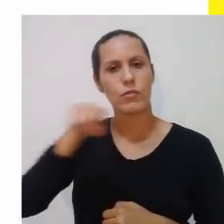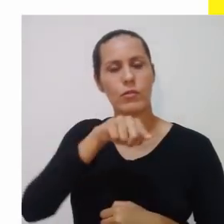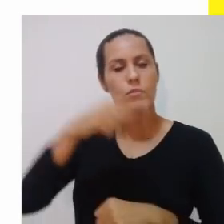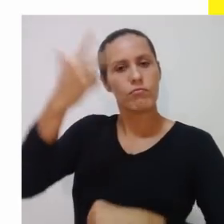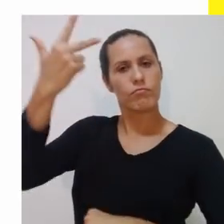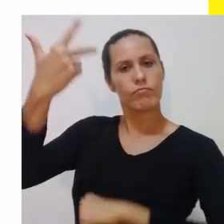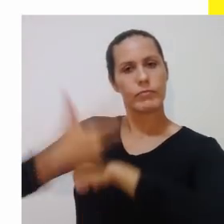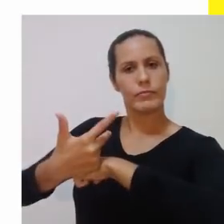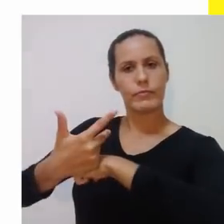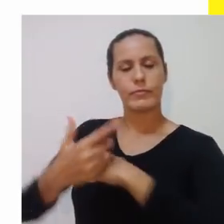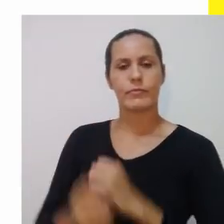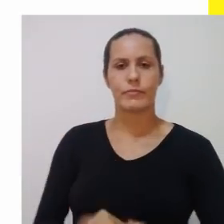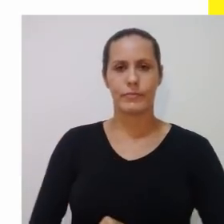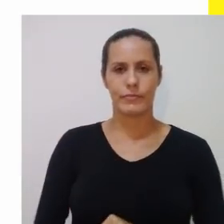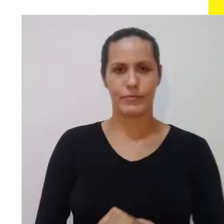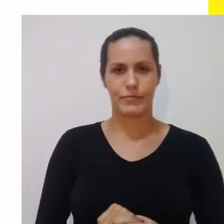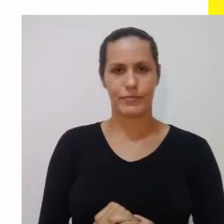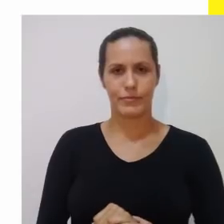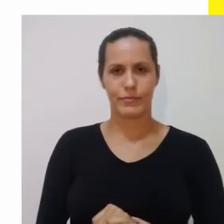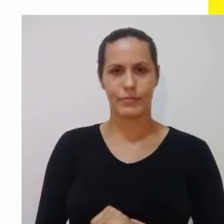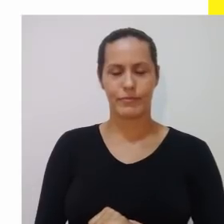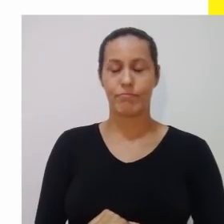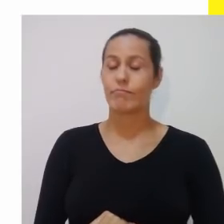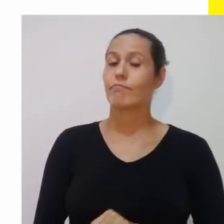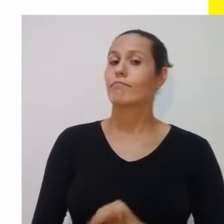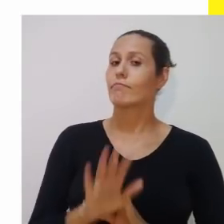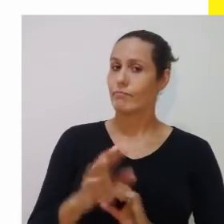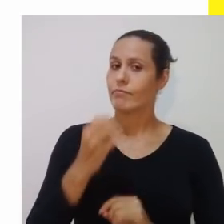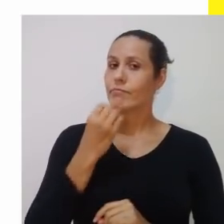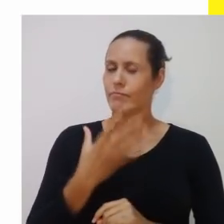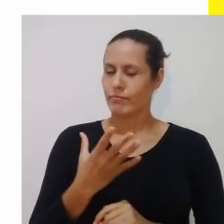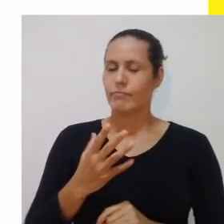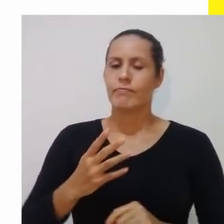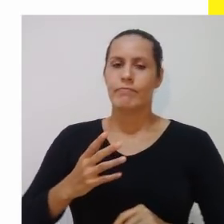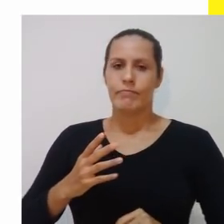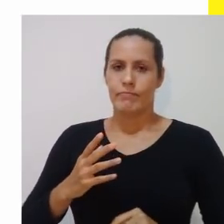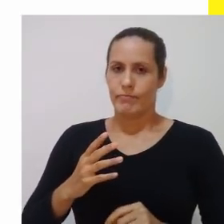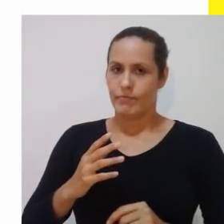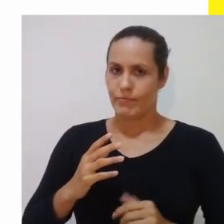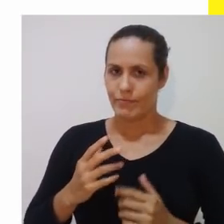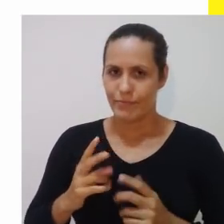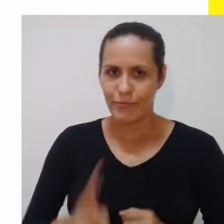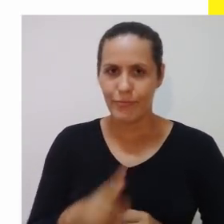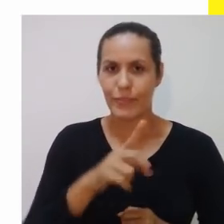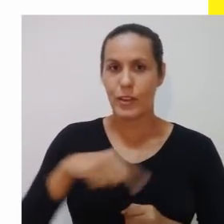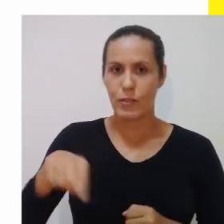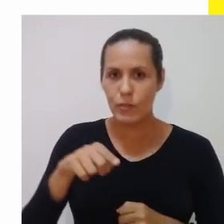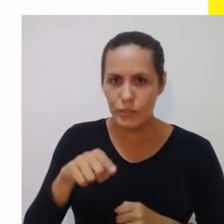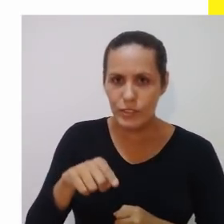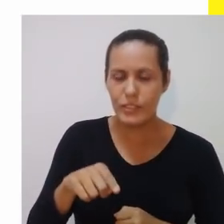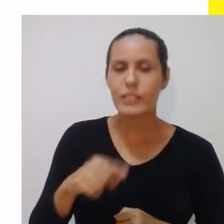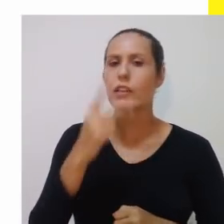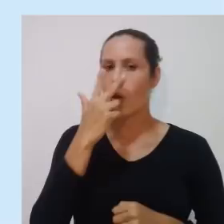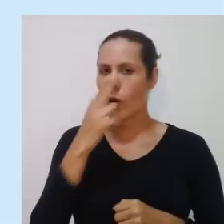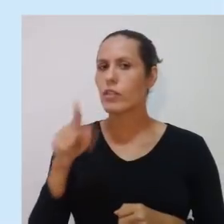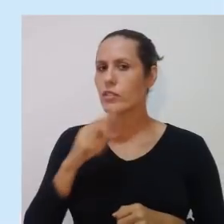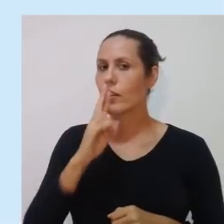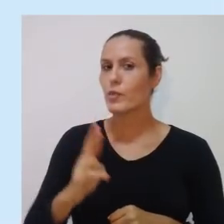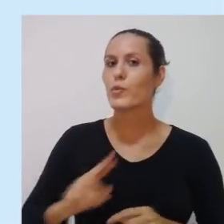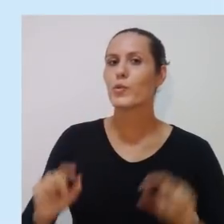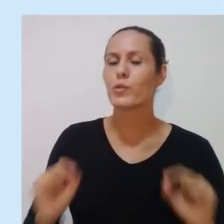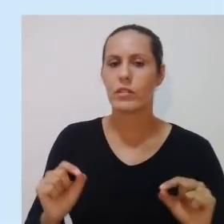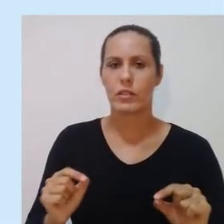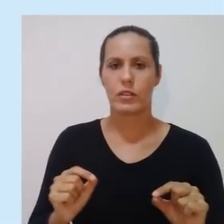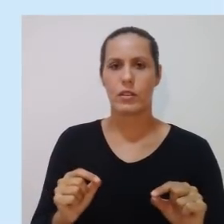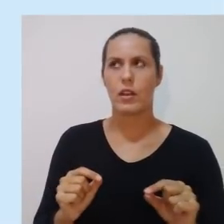sorria. Você está sendo filmado. Muito bem. Vem comigo e eu sei que vocês chegaram a essas